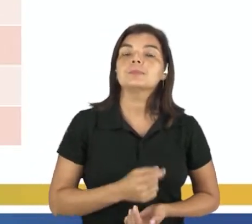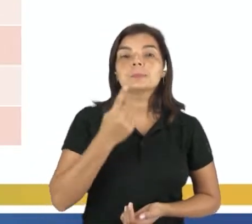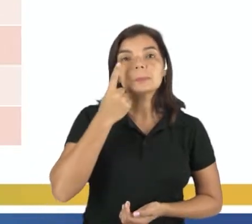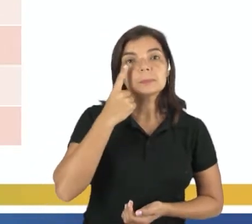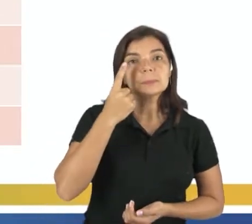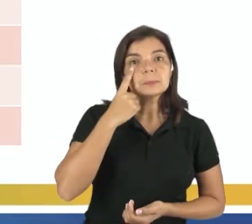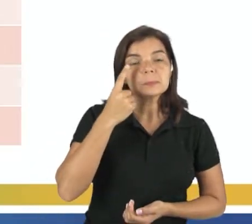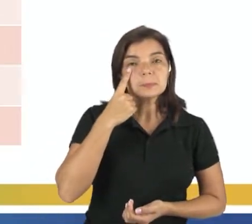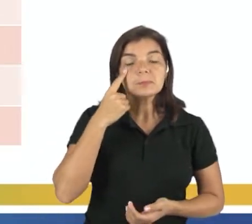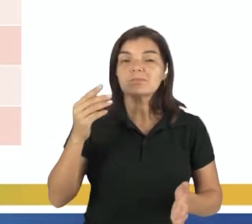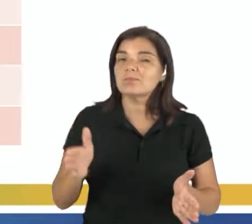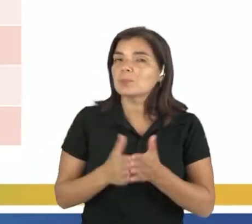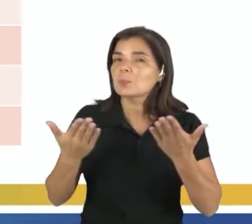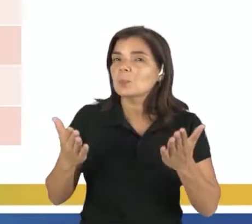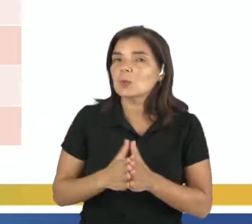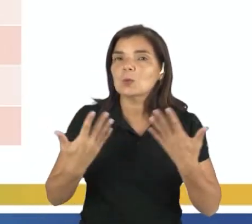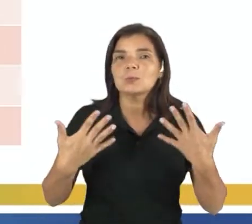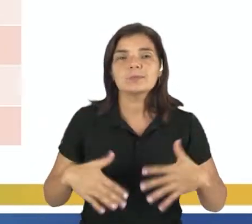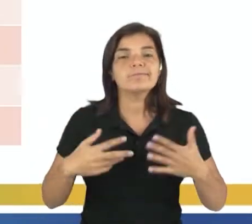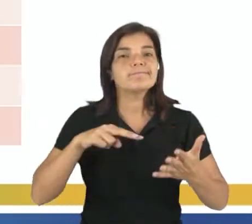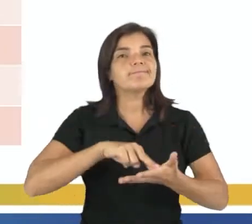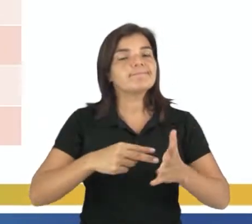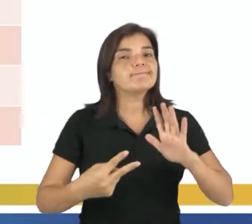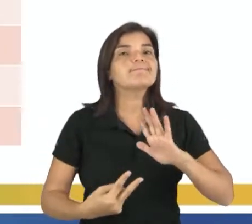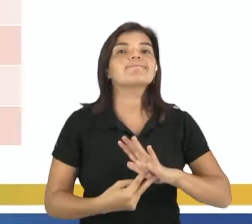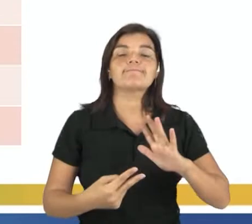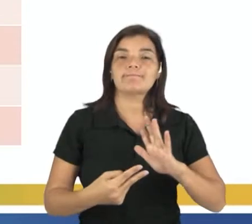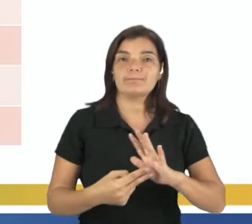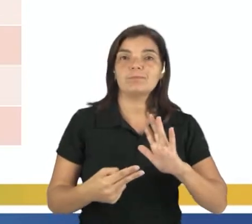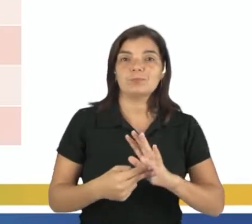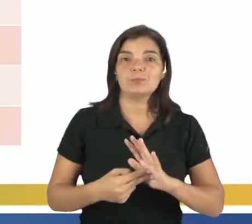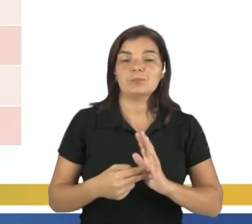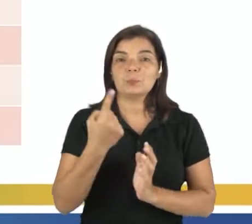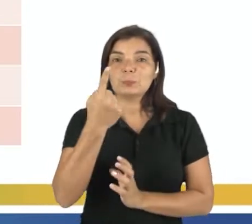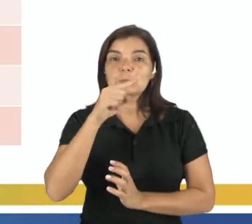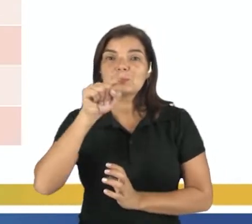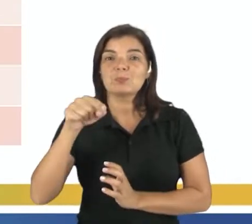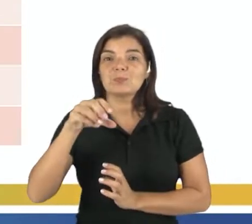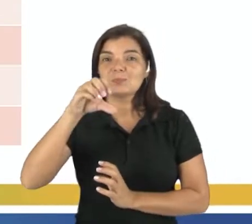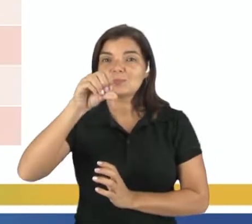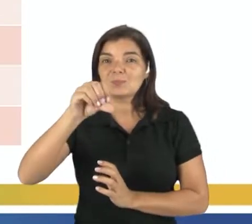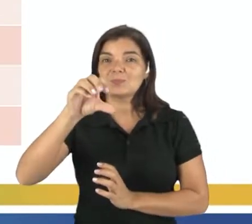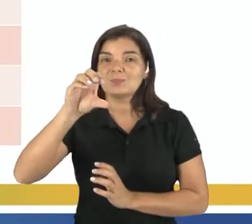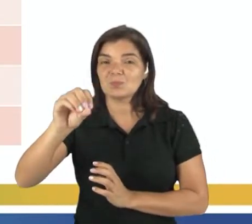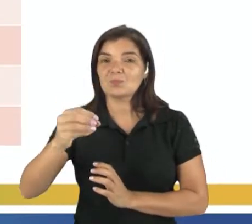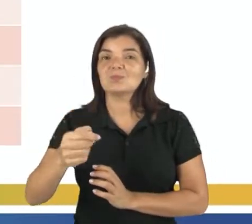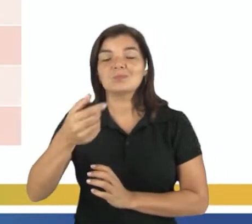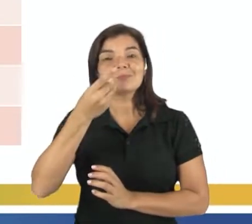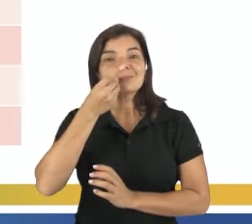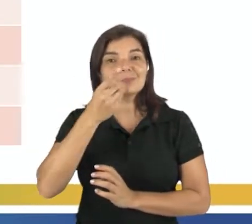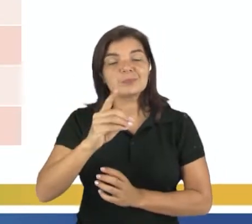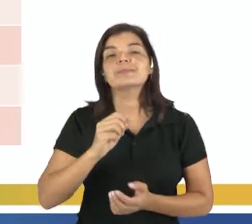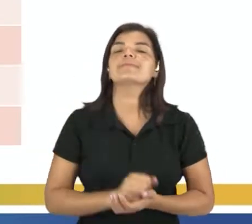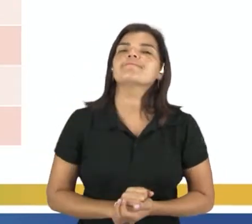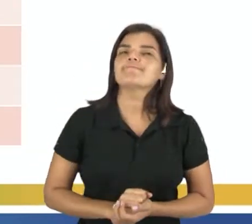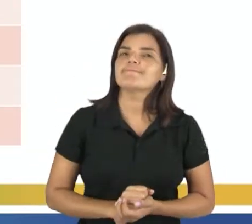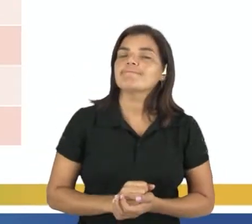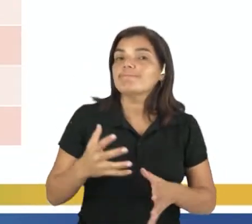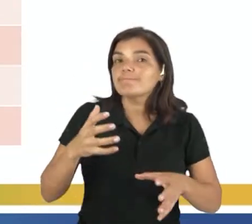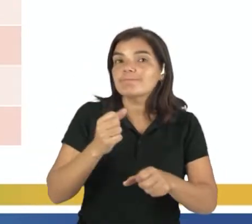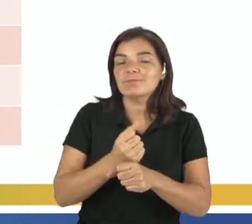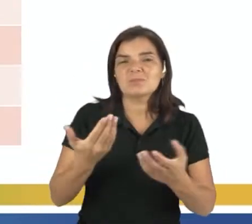à extrema pobreza, significa aqueles que ganham 1,90 cents por dia. Na